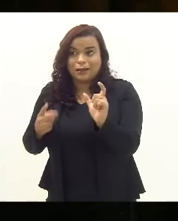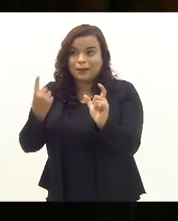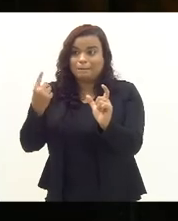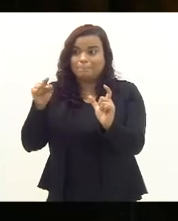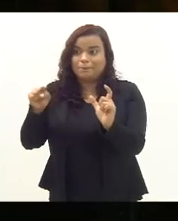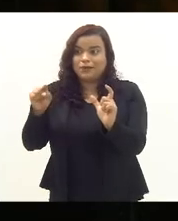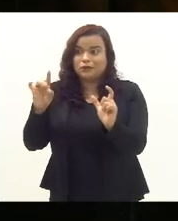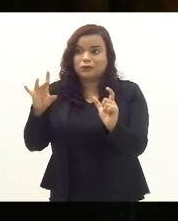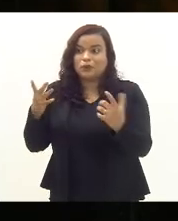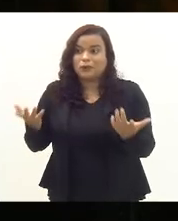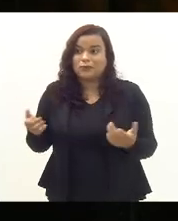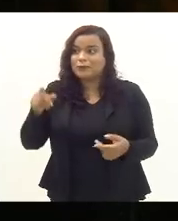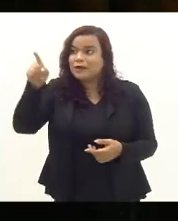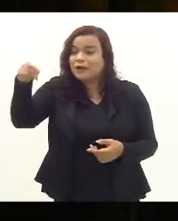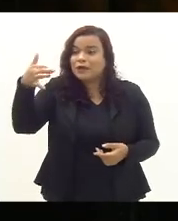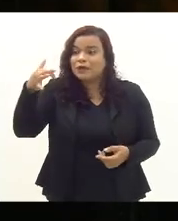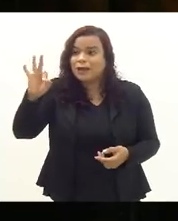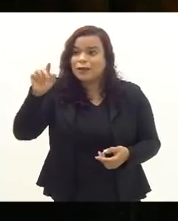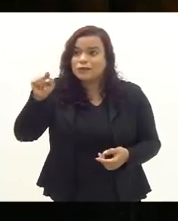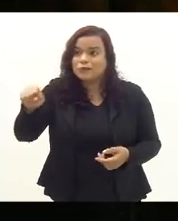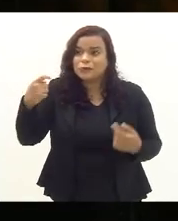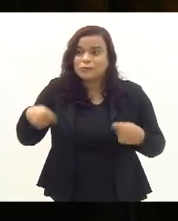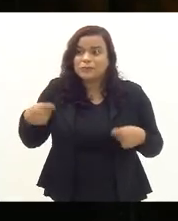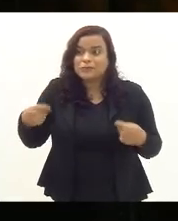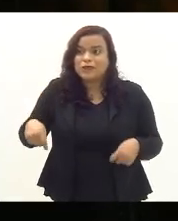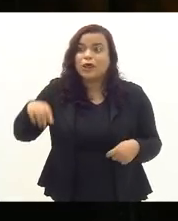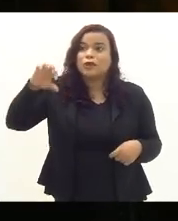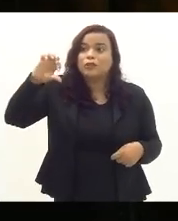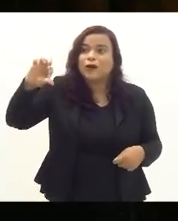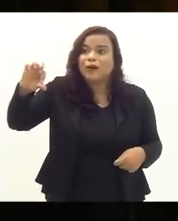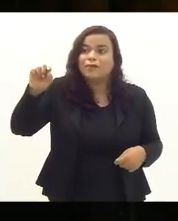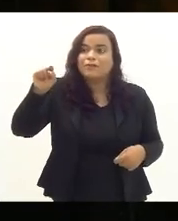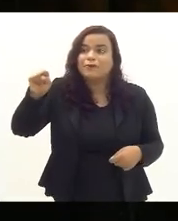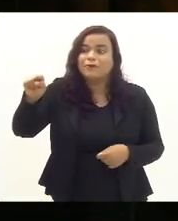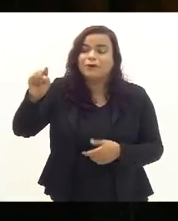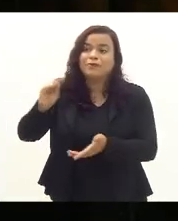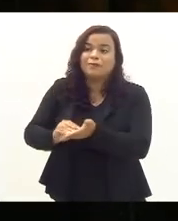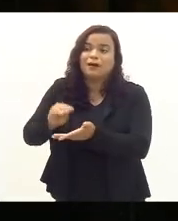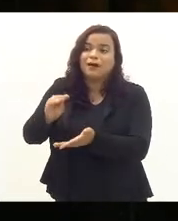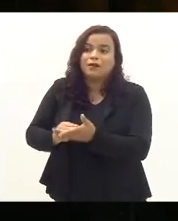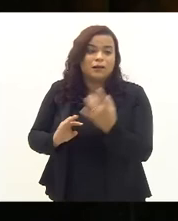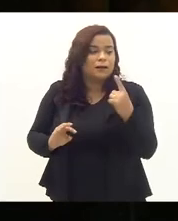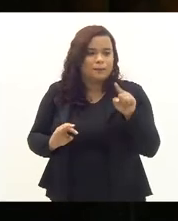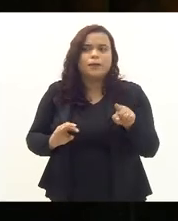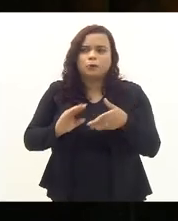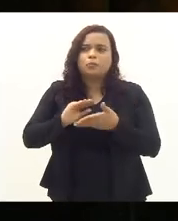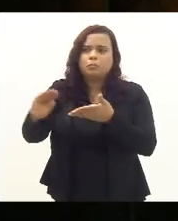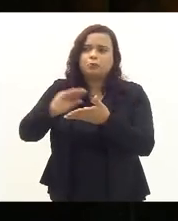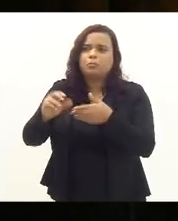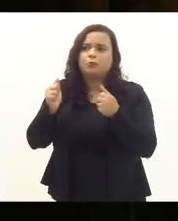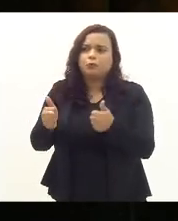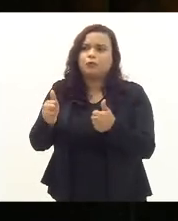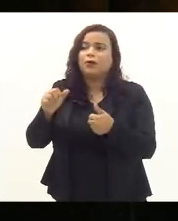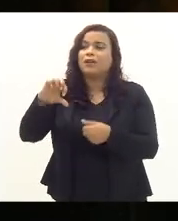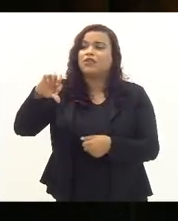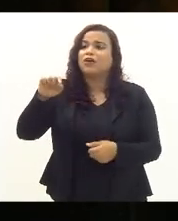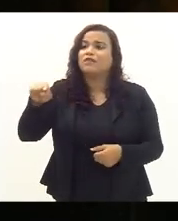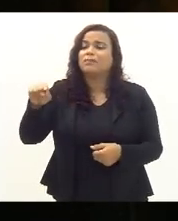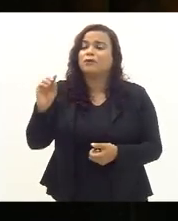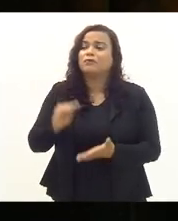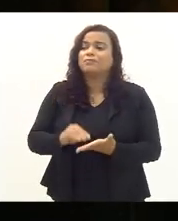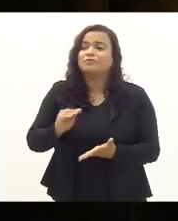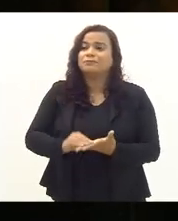cartões foram entregues o que que aconteceu com as outras nove mil pessoas nesse período e mesmo assim